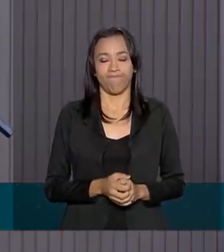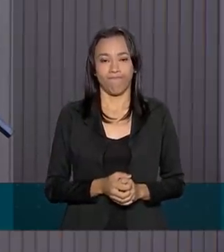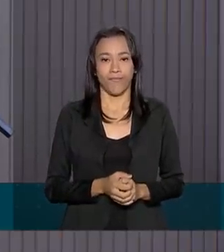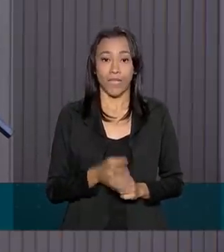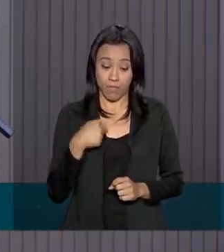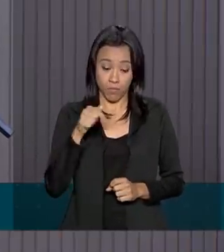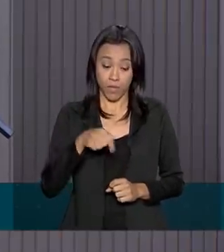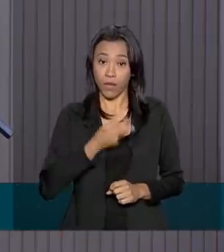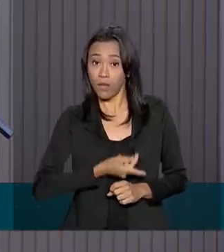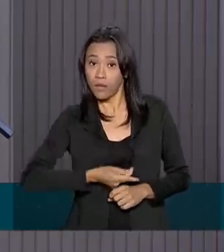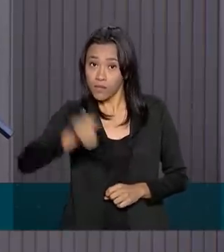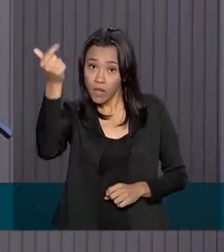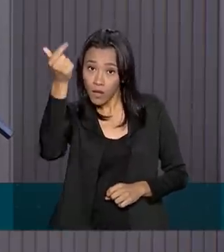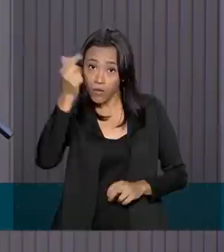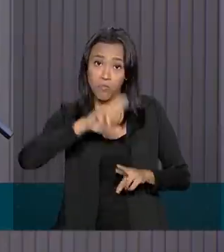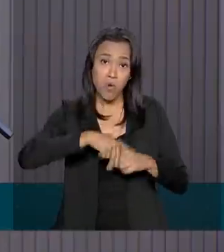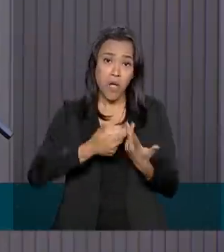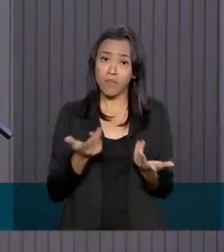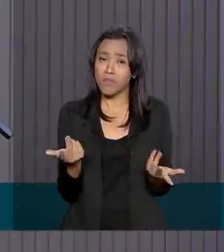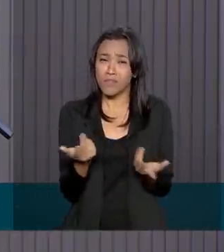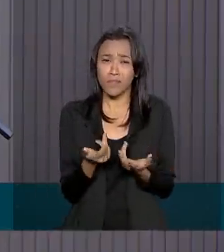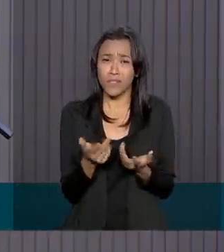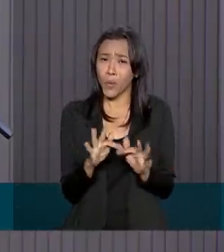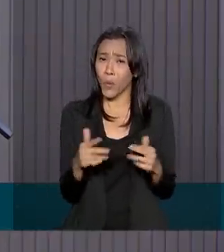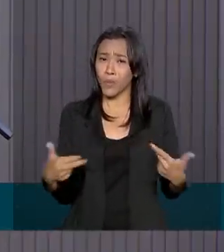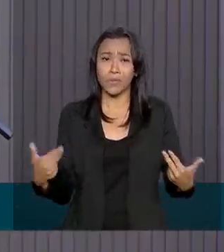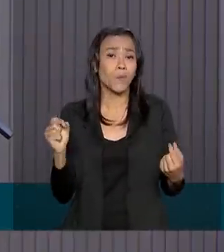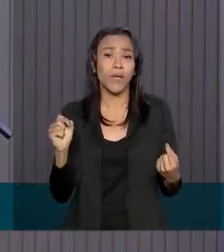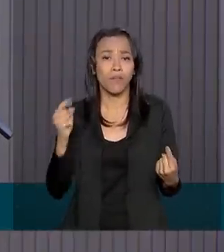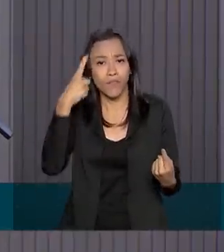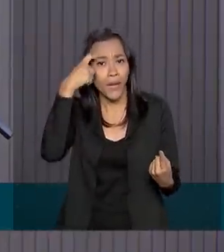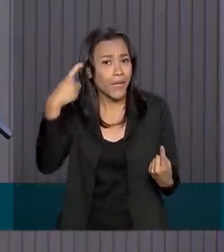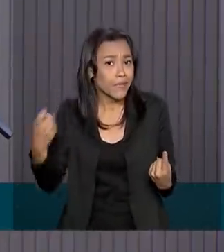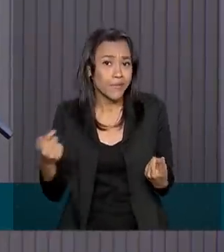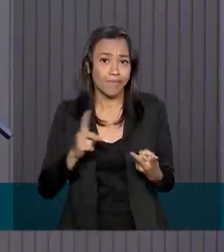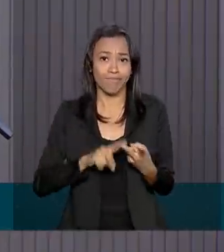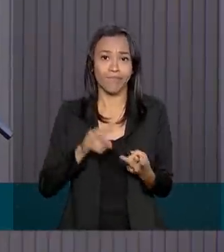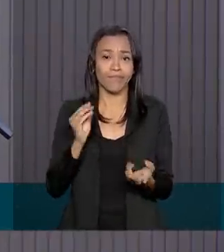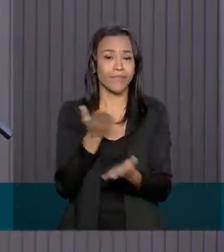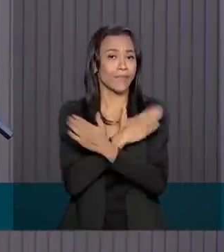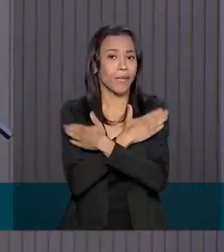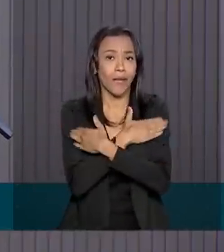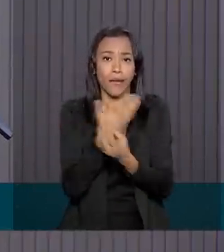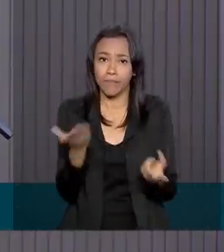E daqui saíram por questões básicas: violência, desemprego,